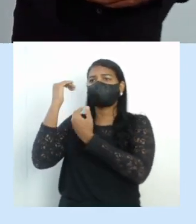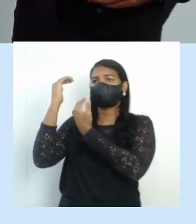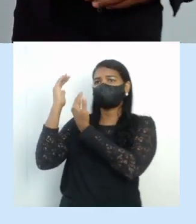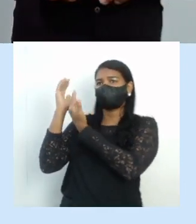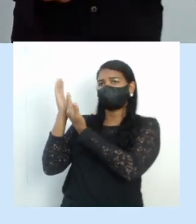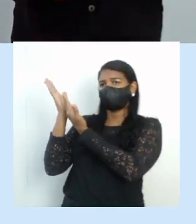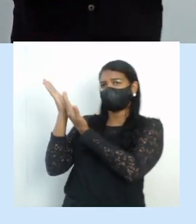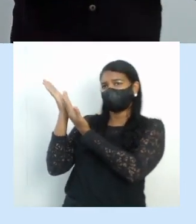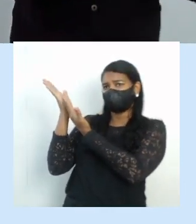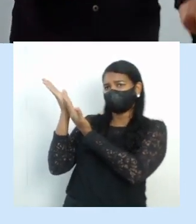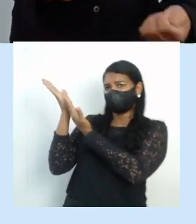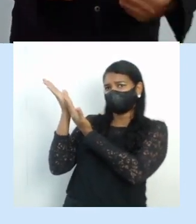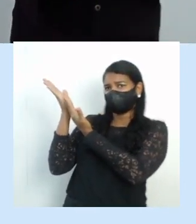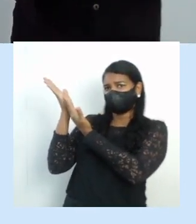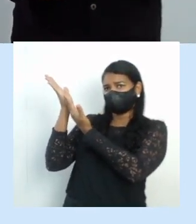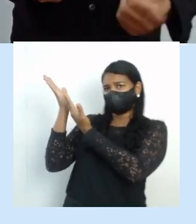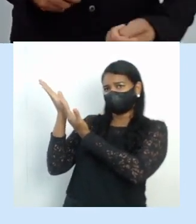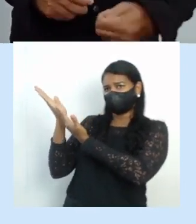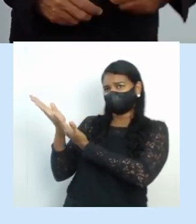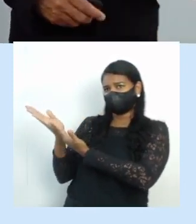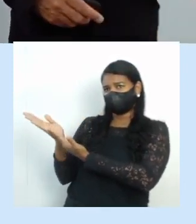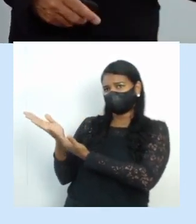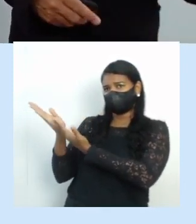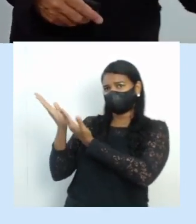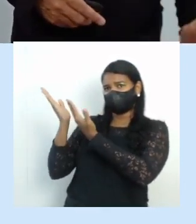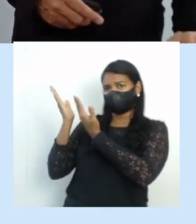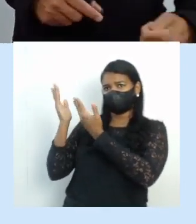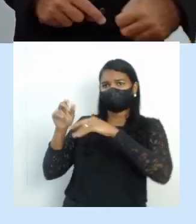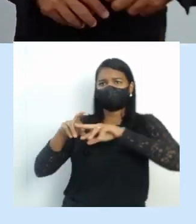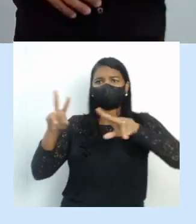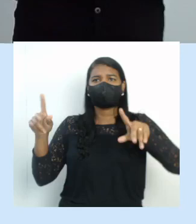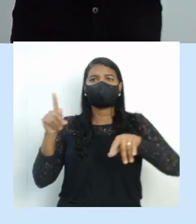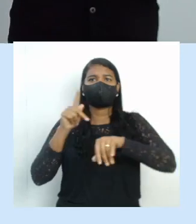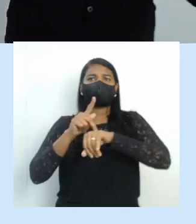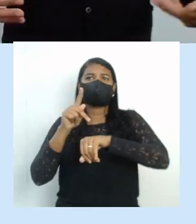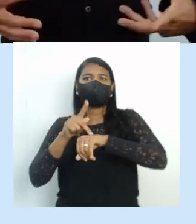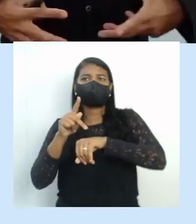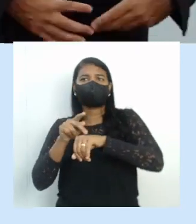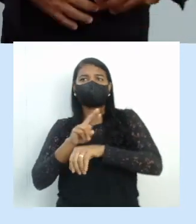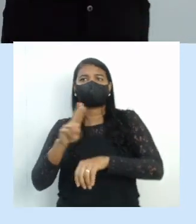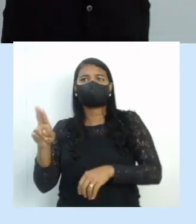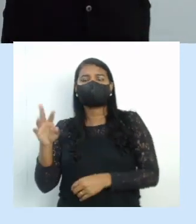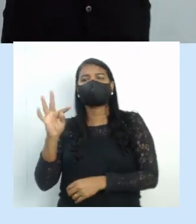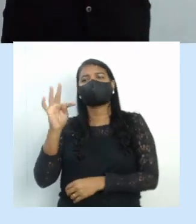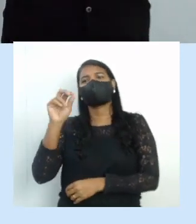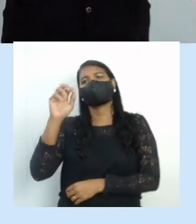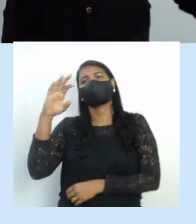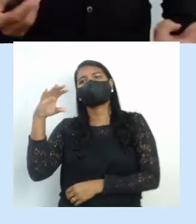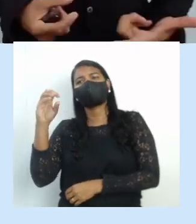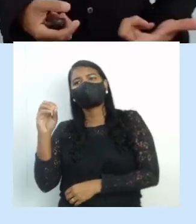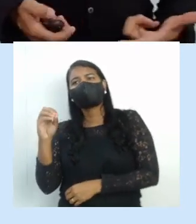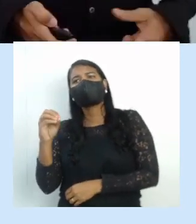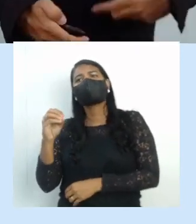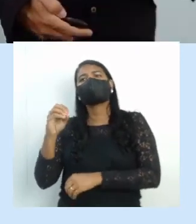dessas rochas, arenito, varvito, o talco, que passaram ali por altas